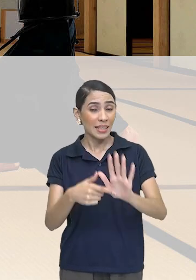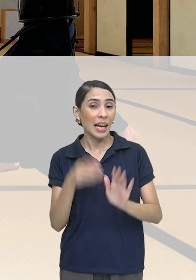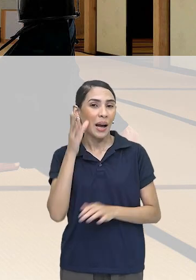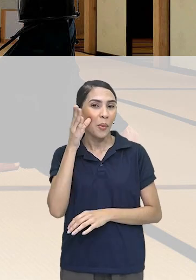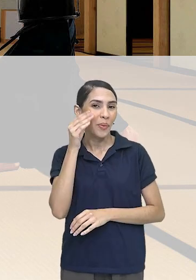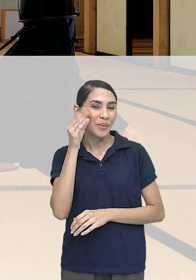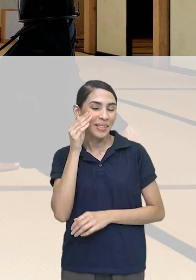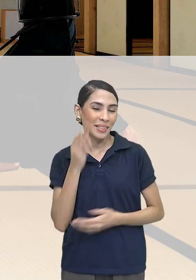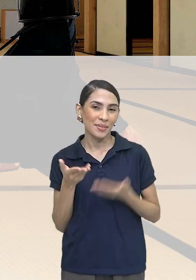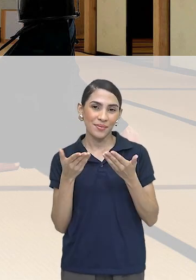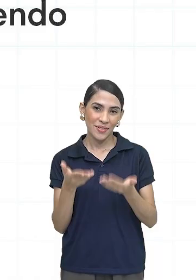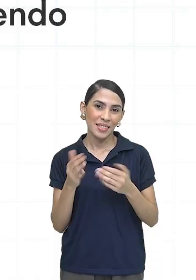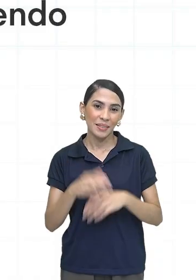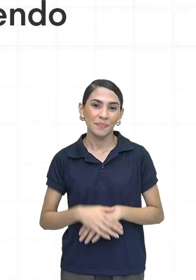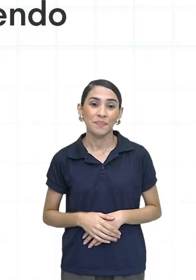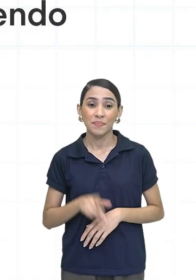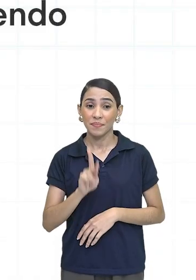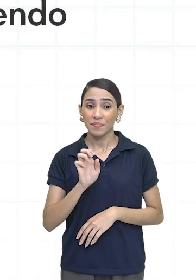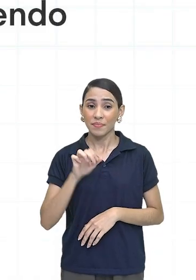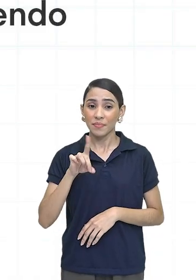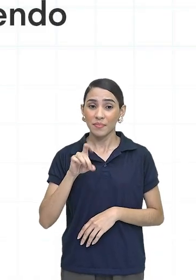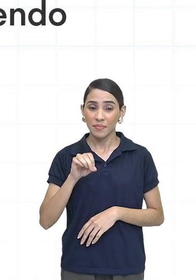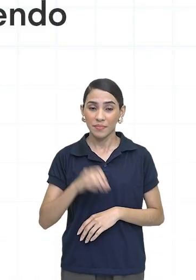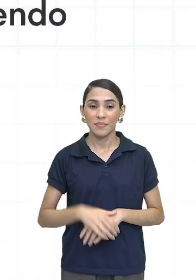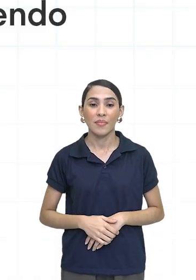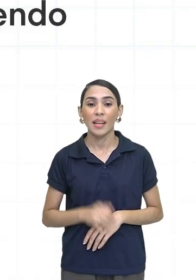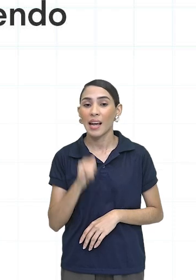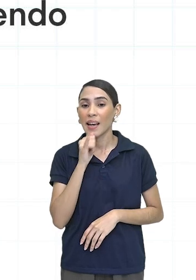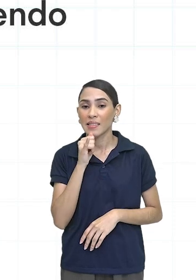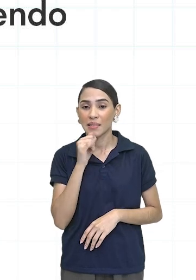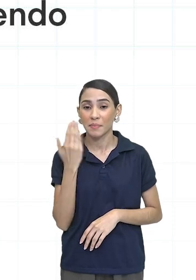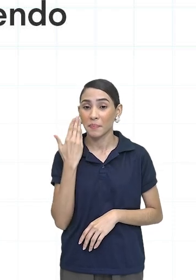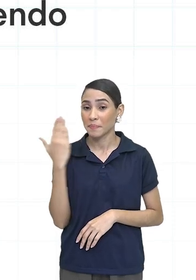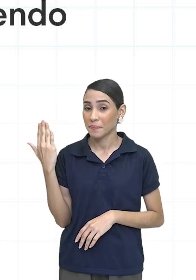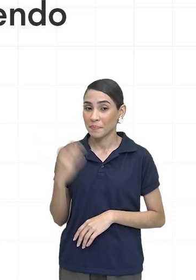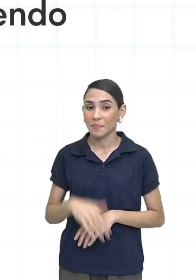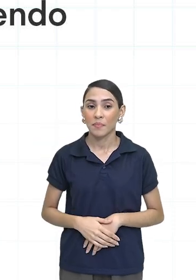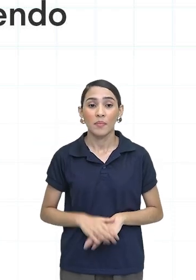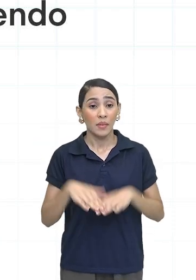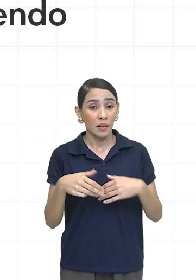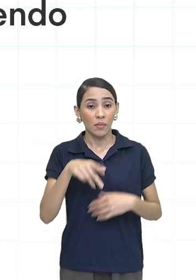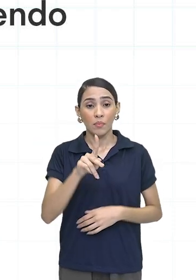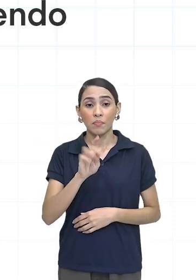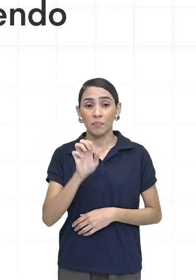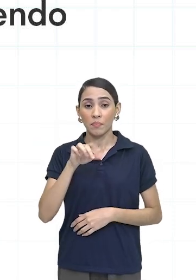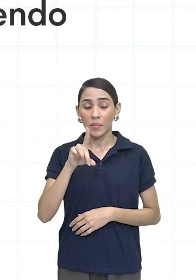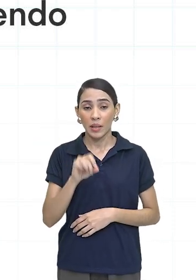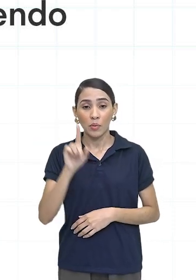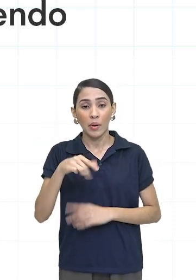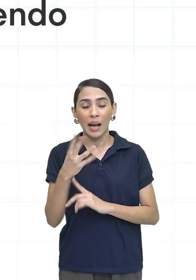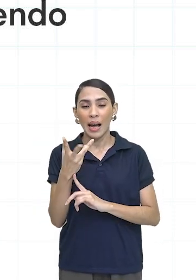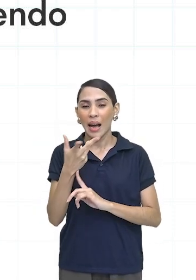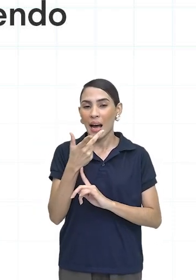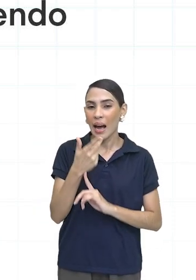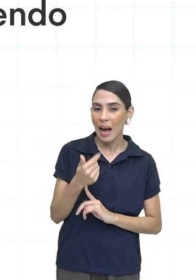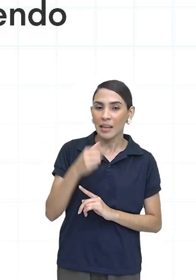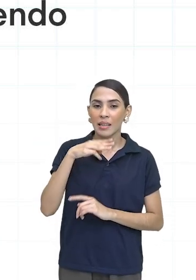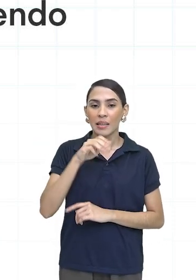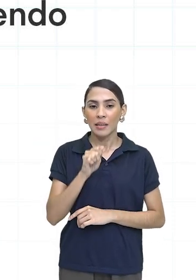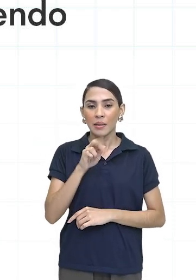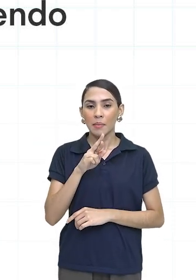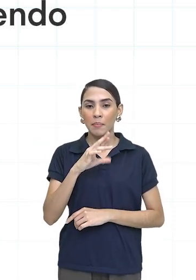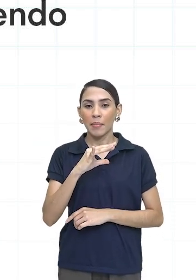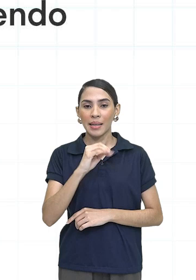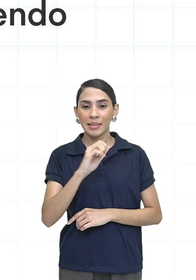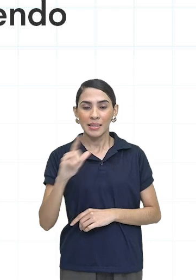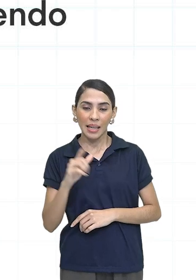curiosidades para vocês a respeito do Kendo. Observem aí. O Kendo é a arte marcial sem